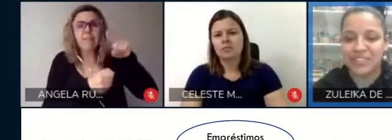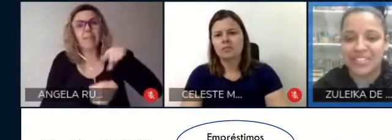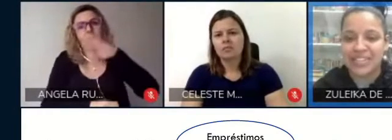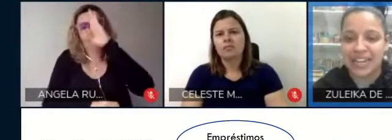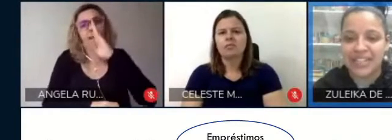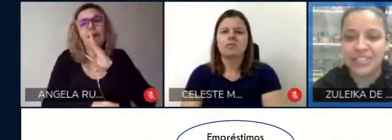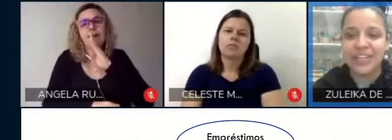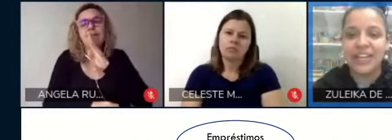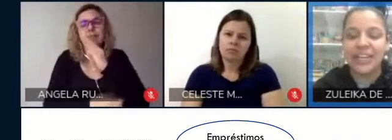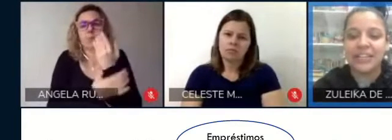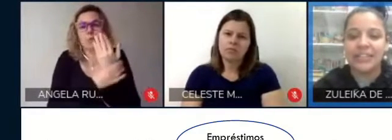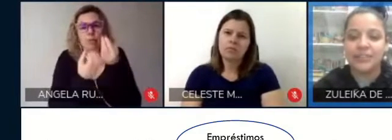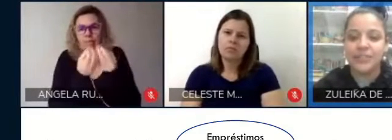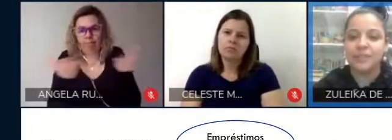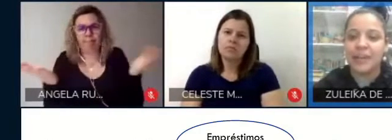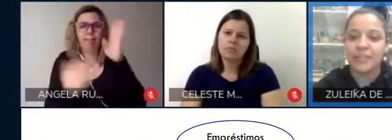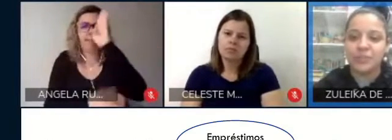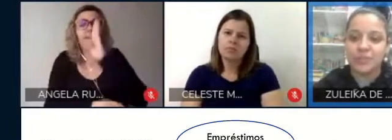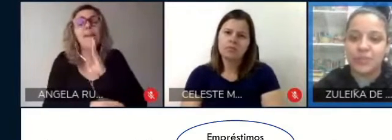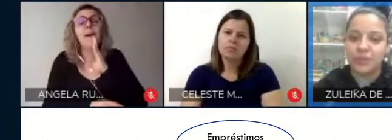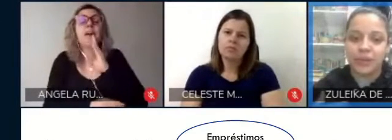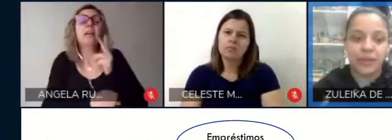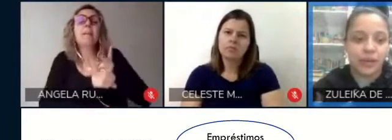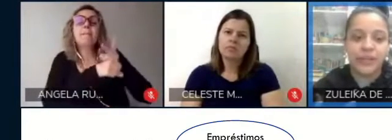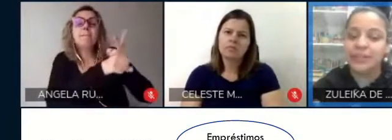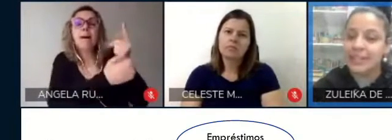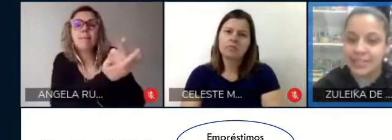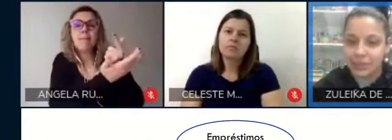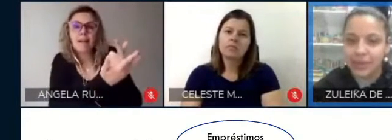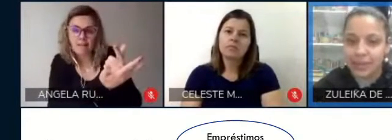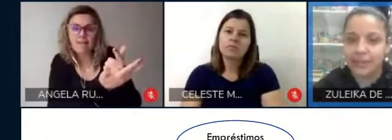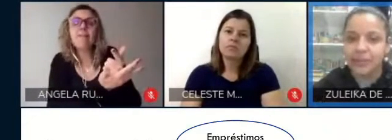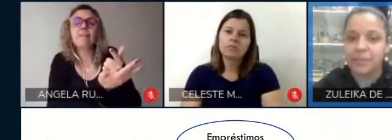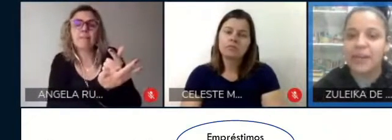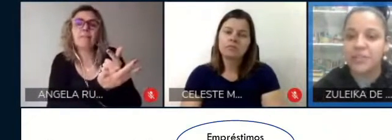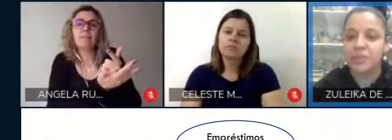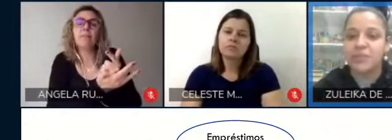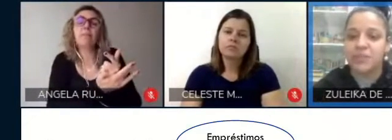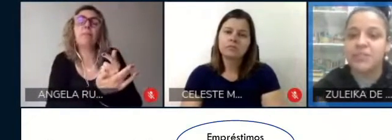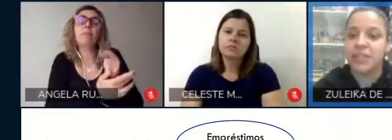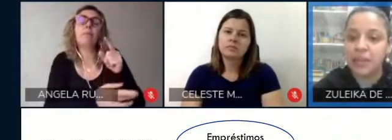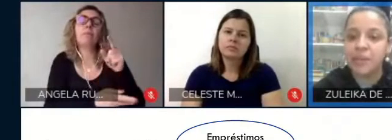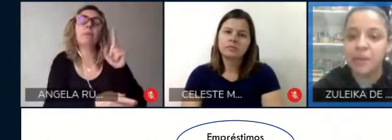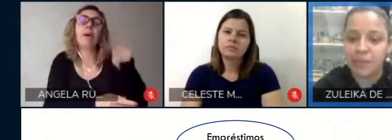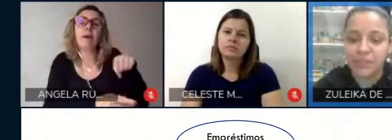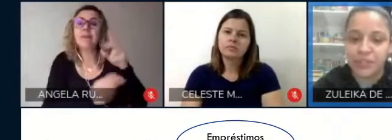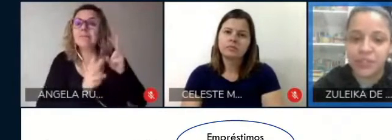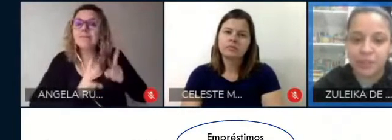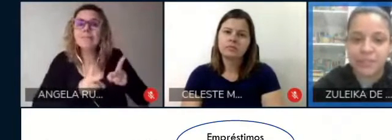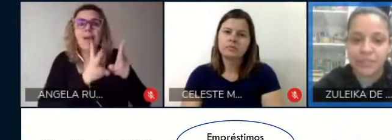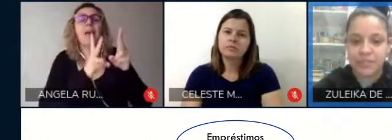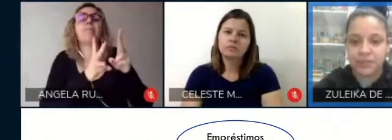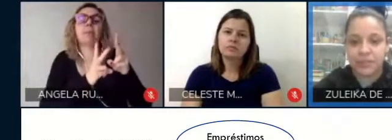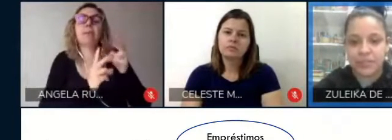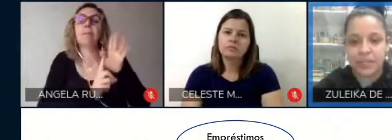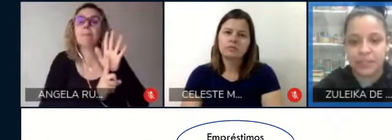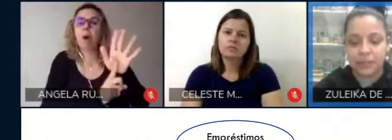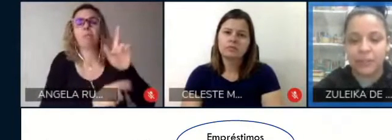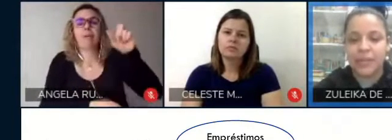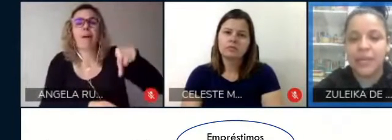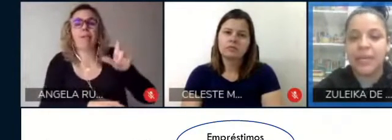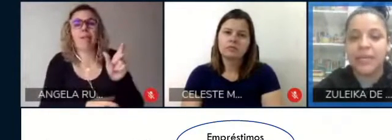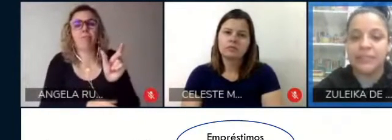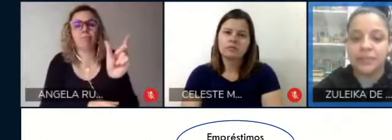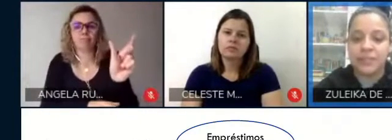oferecida pela universidade, e os empréstimos a orientação é que o empréstimo seja sempre mediante apresentação